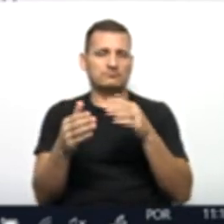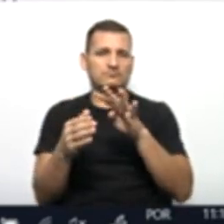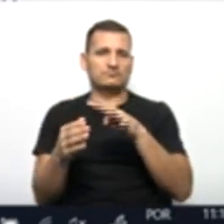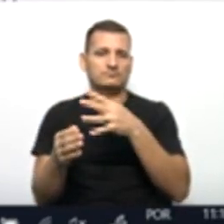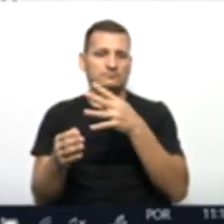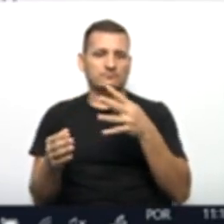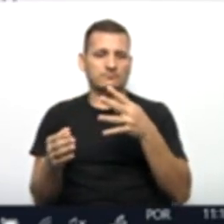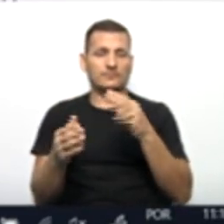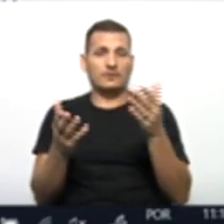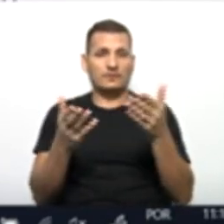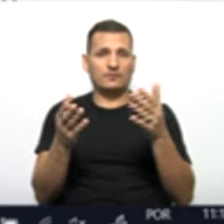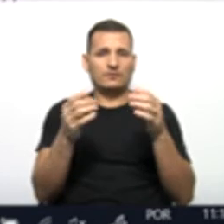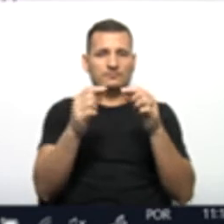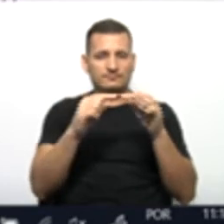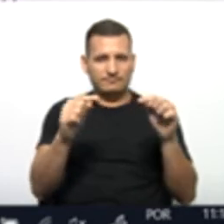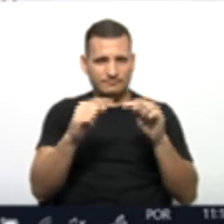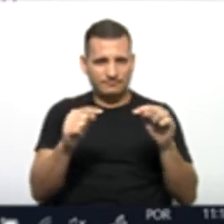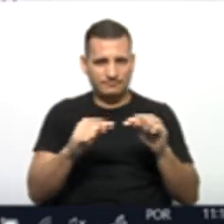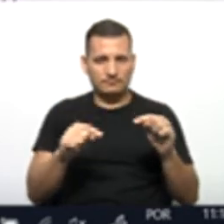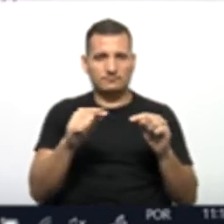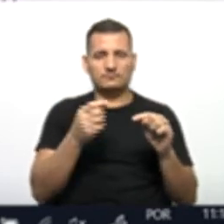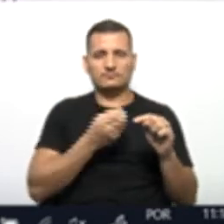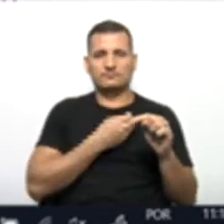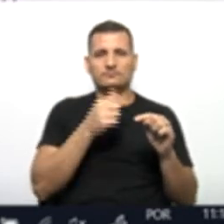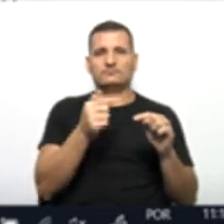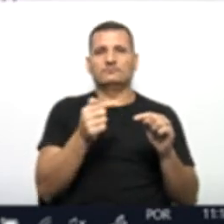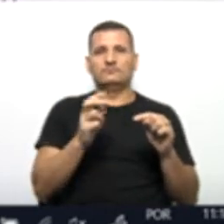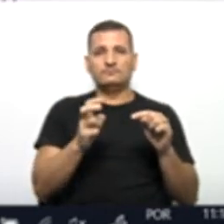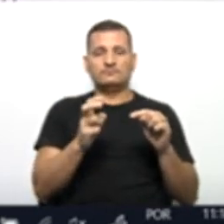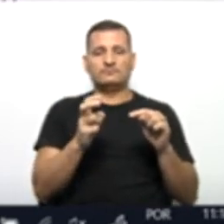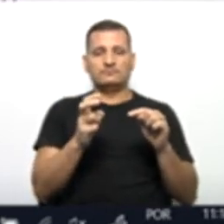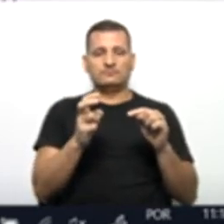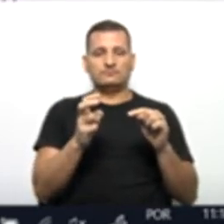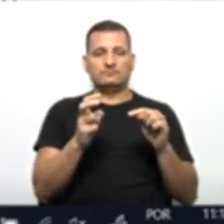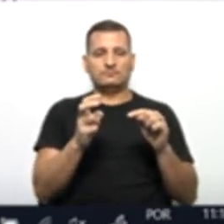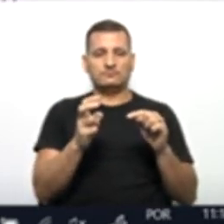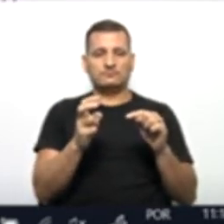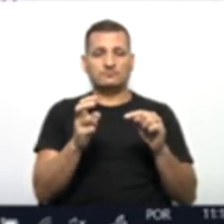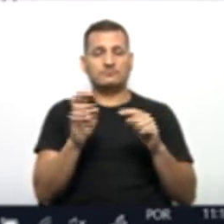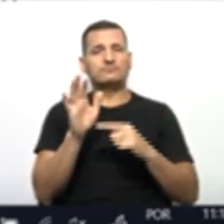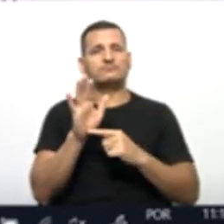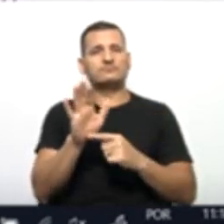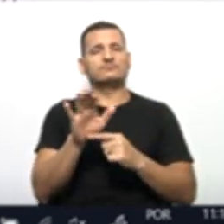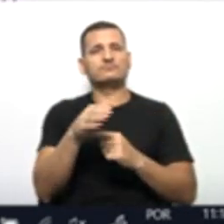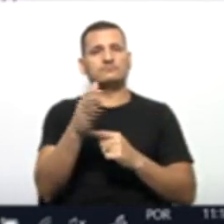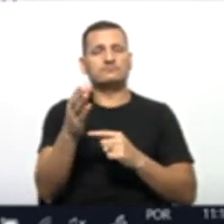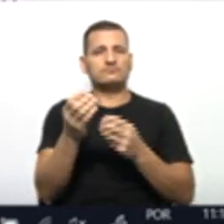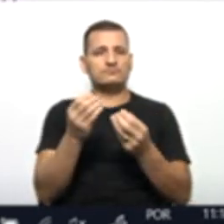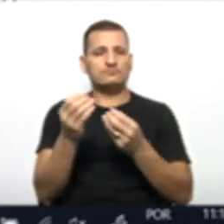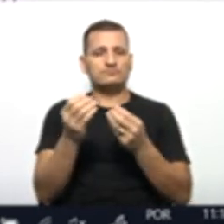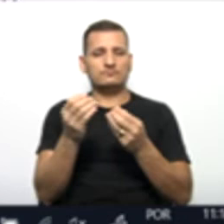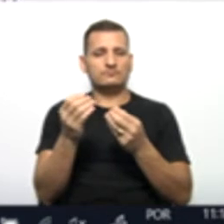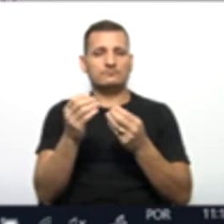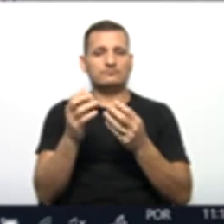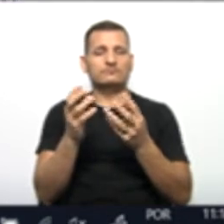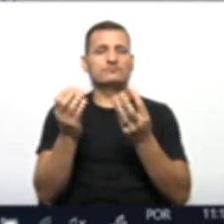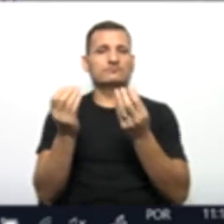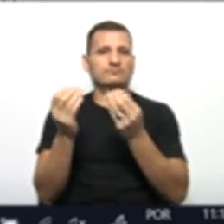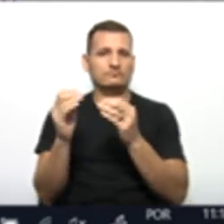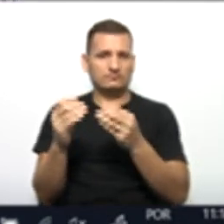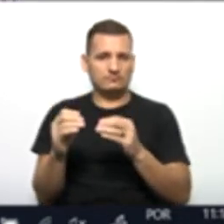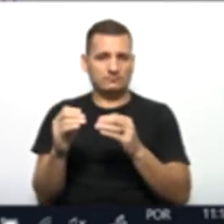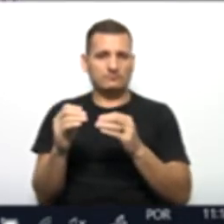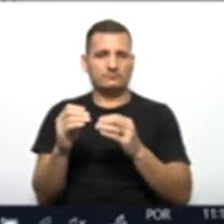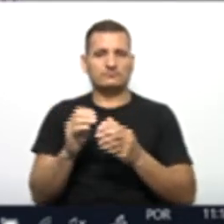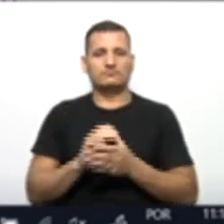linha 75 do nosso código e vou mostrar pra vocês como adicionar um registro uma tabela ou criar de novo nossa